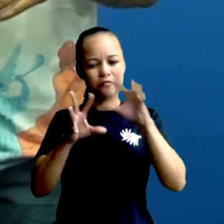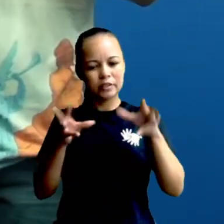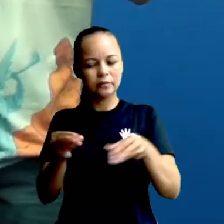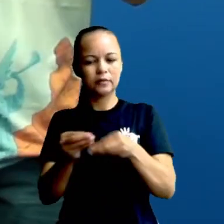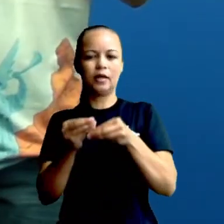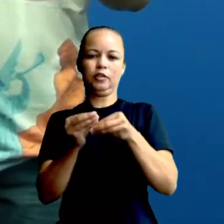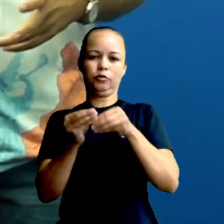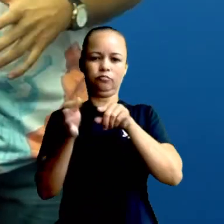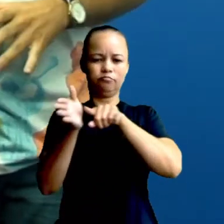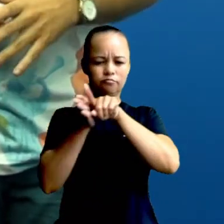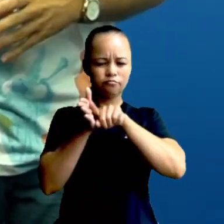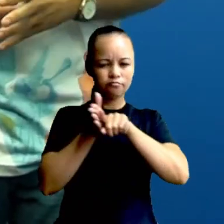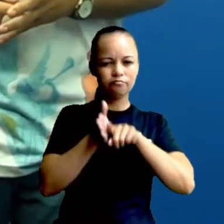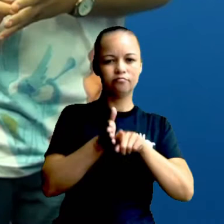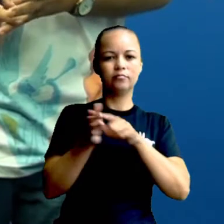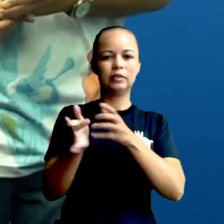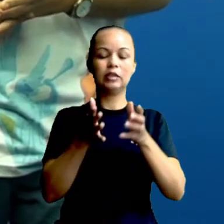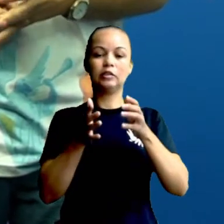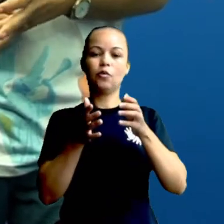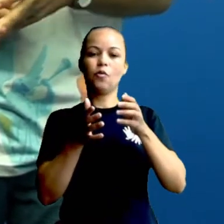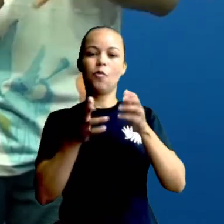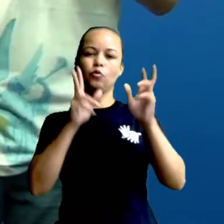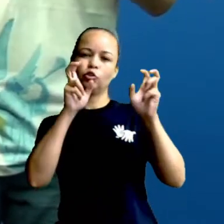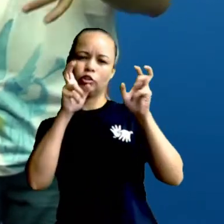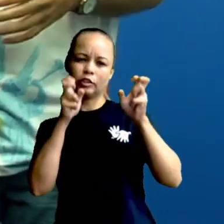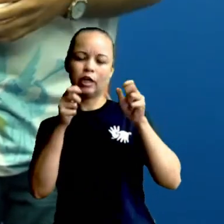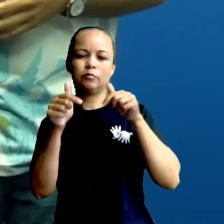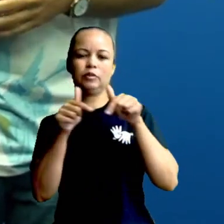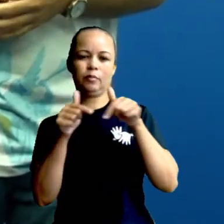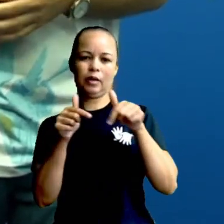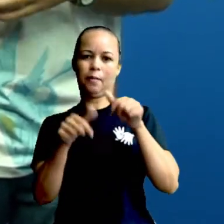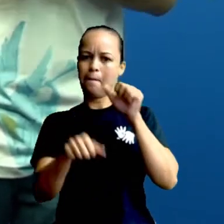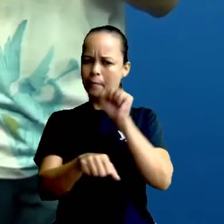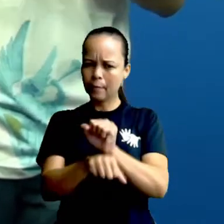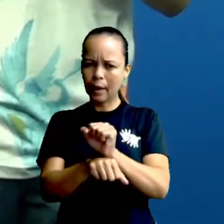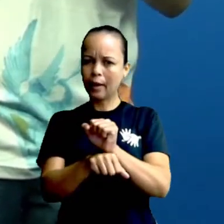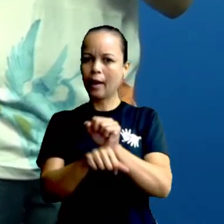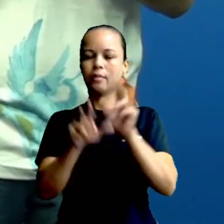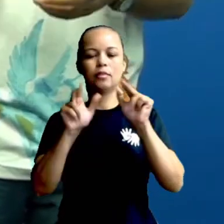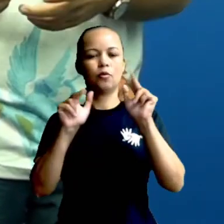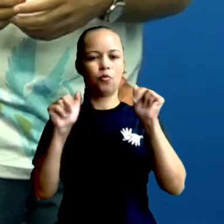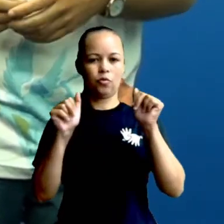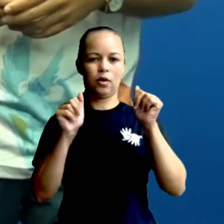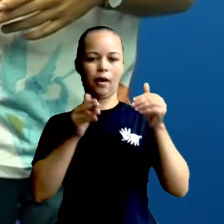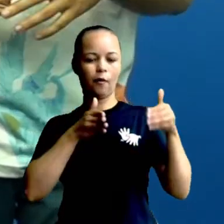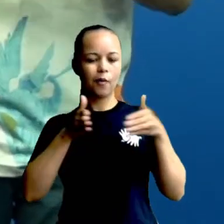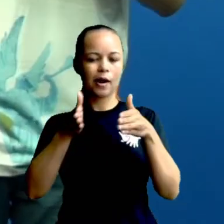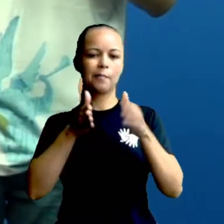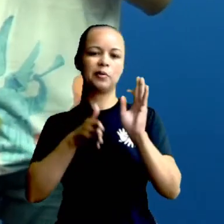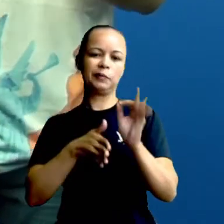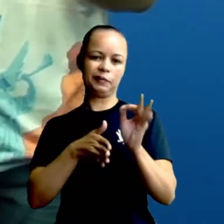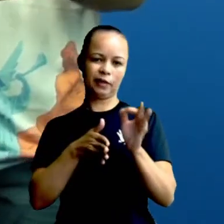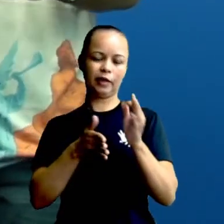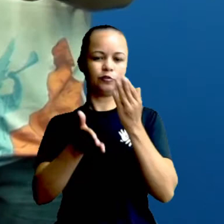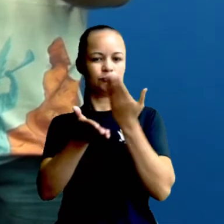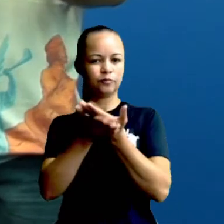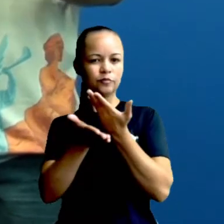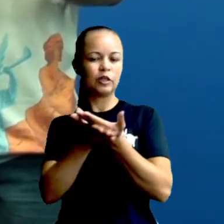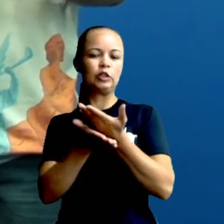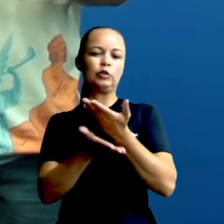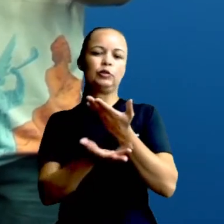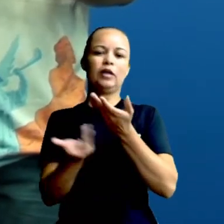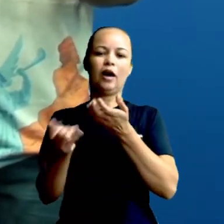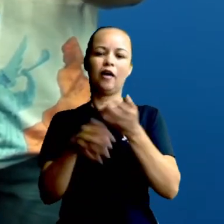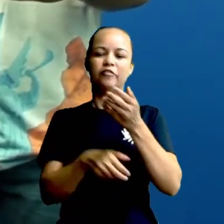algumas questões pesquisando os assuntos que foram trabalhados não pare certo o caminho é esse na vida de estudante